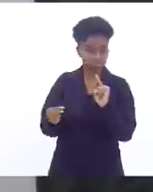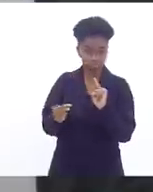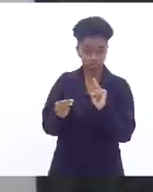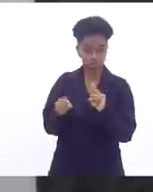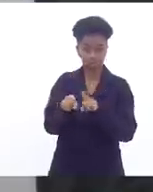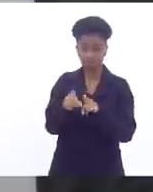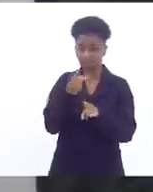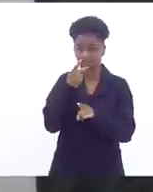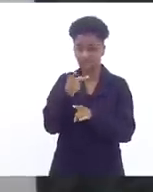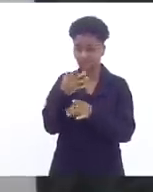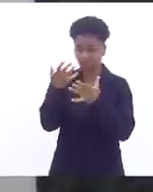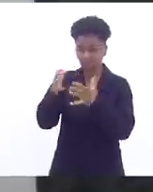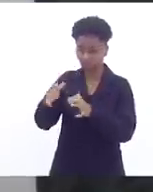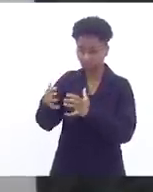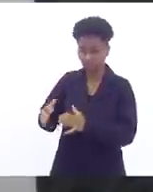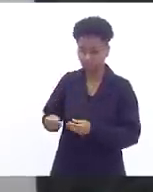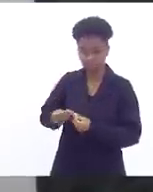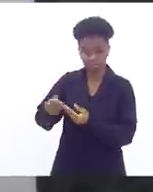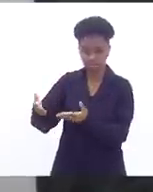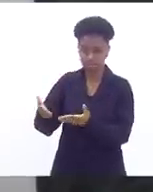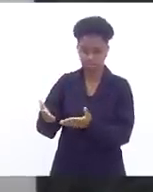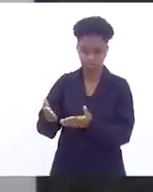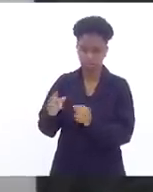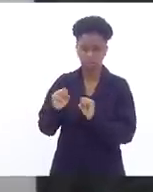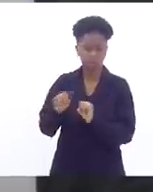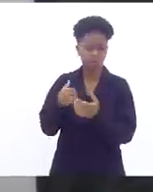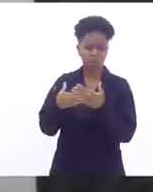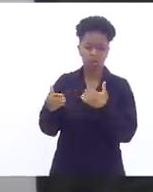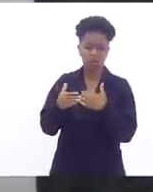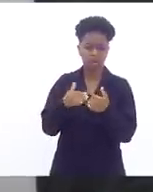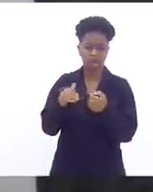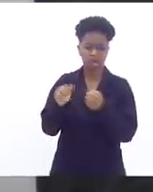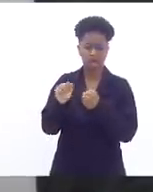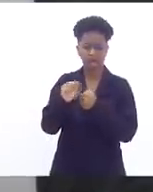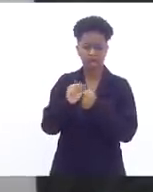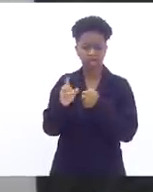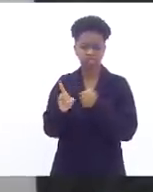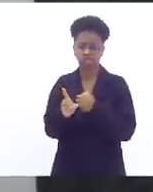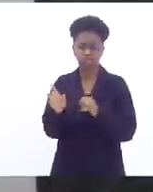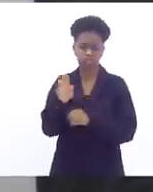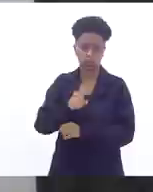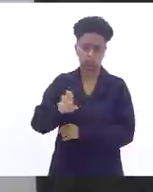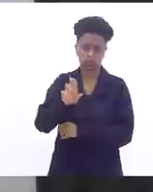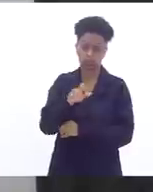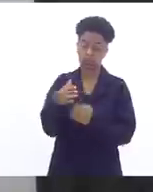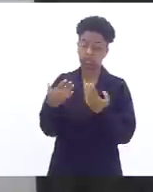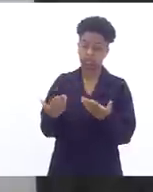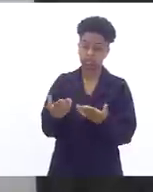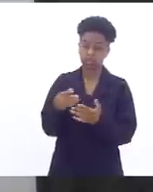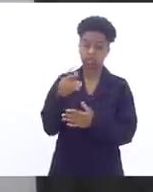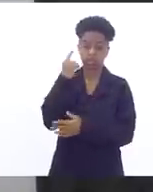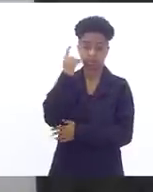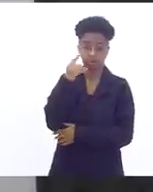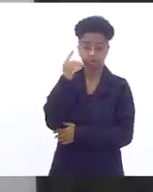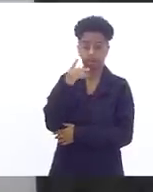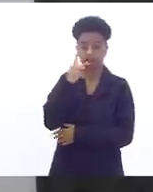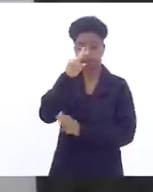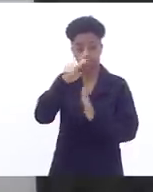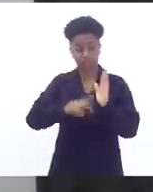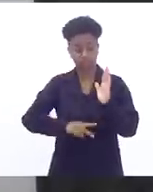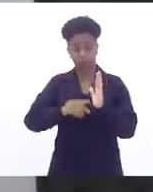é o adjetivo que for a deputada Marta Rocha um e-mail